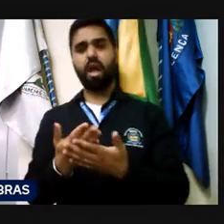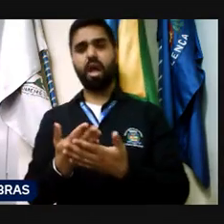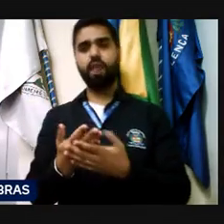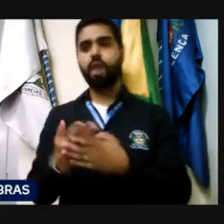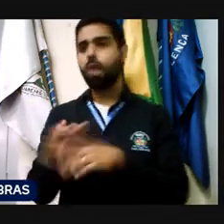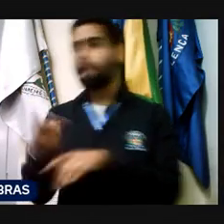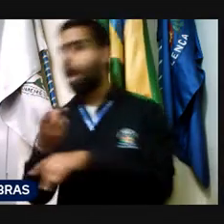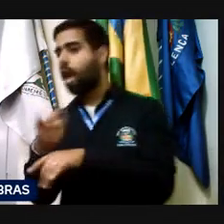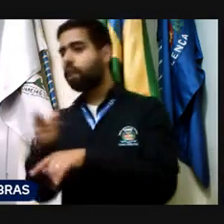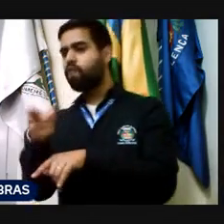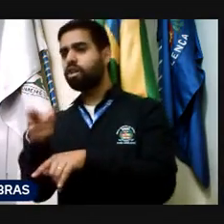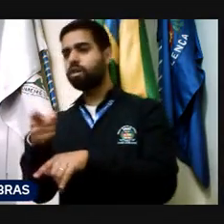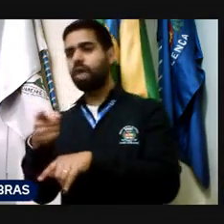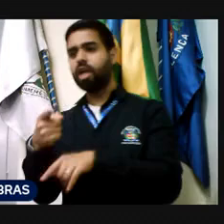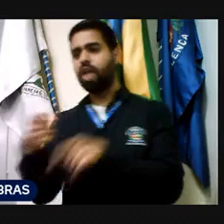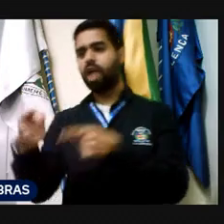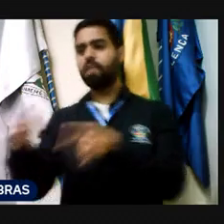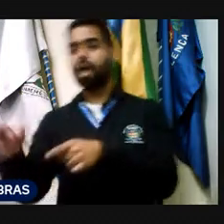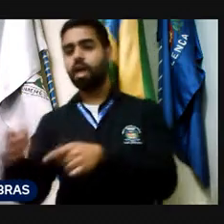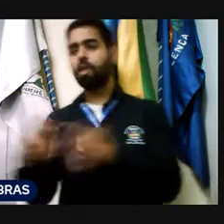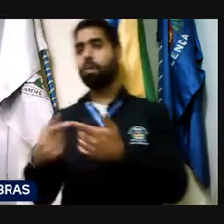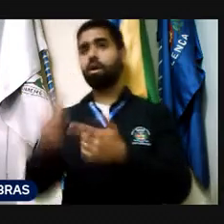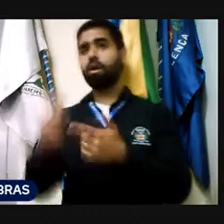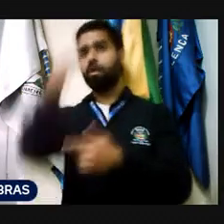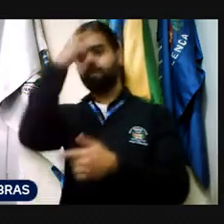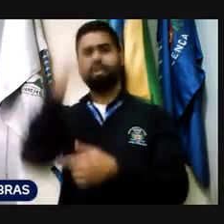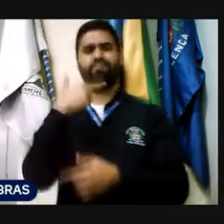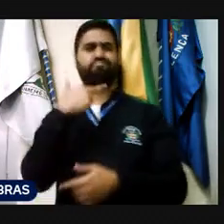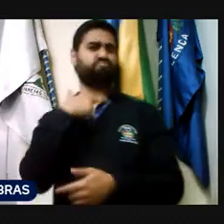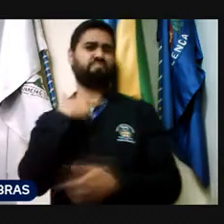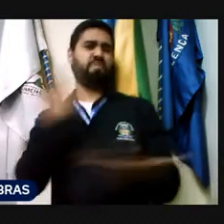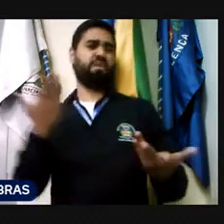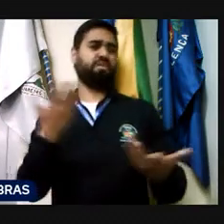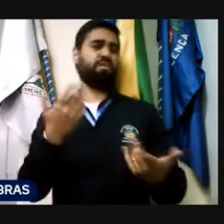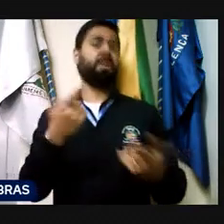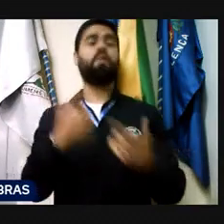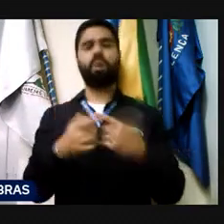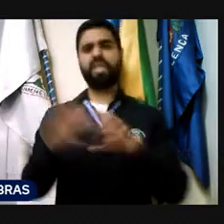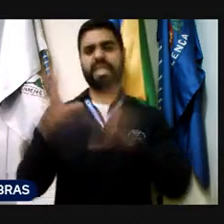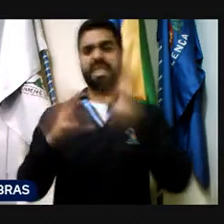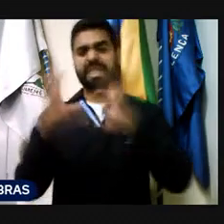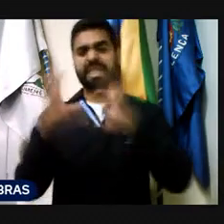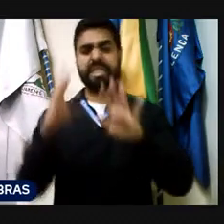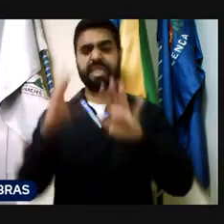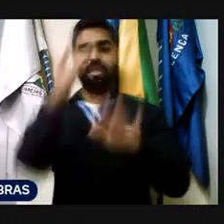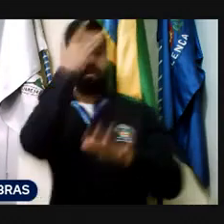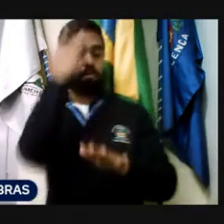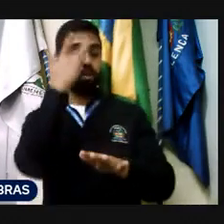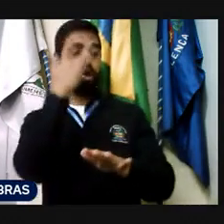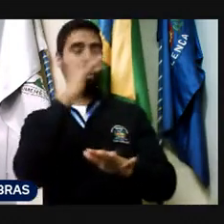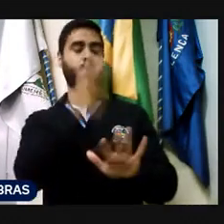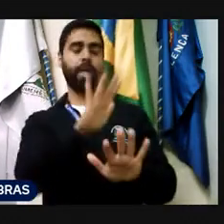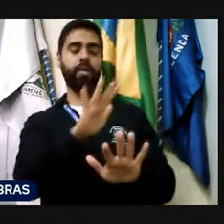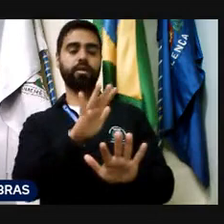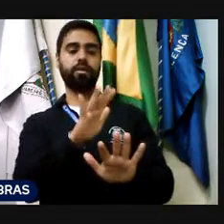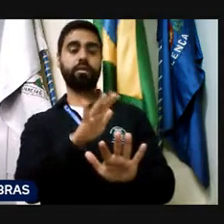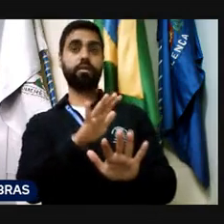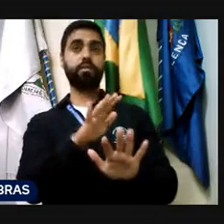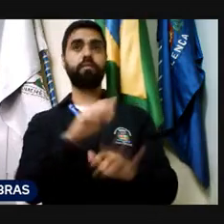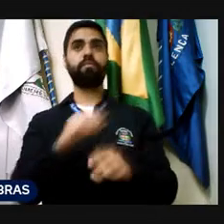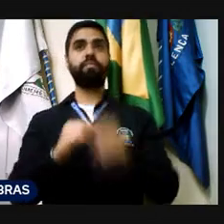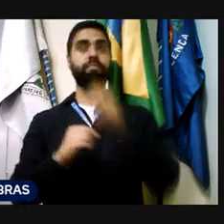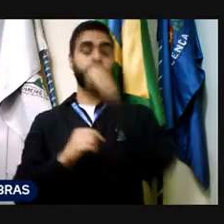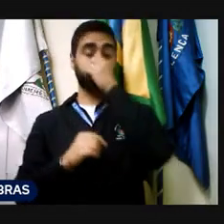alguém, porque o cargo de prefeito não permite isso, ele pode ter até divergência pessoal com qualquer um de nós aqui.